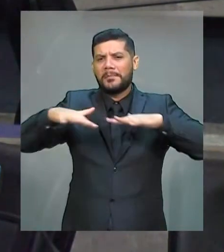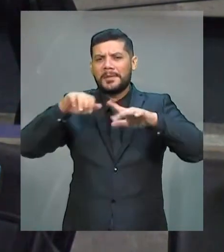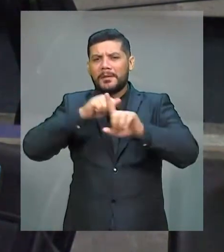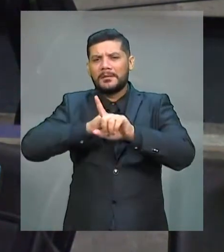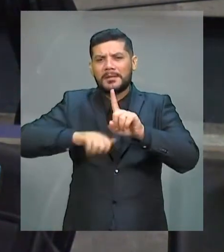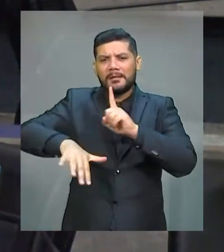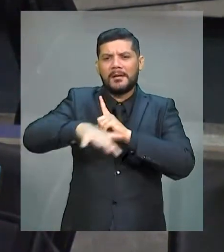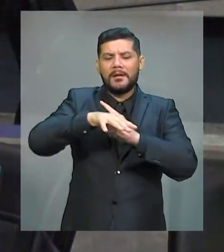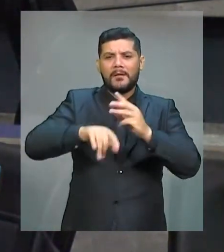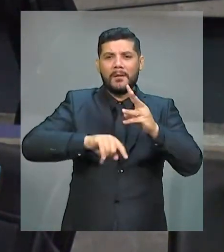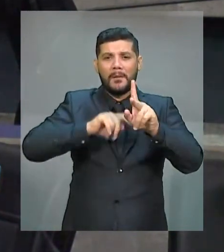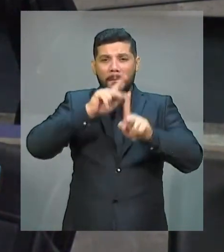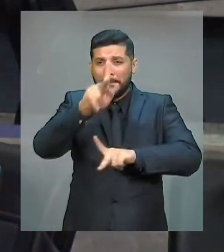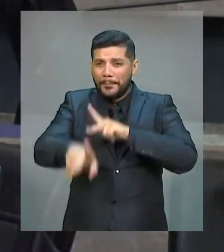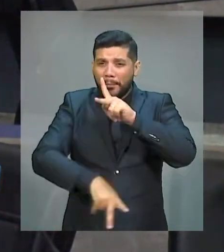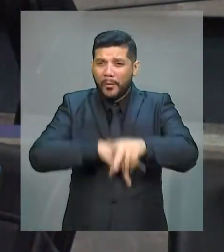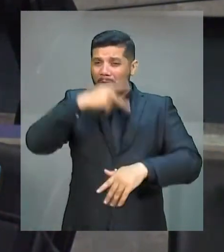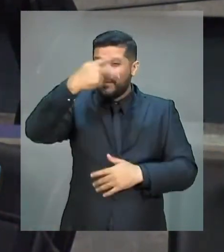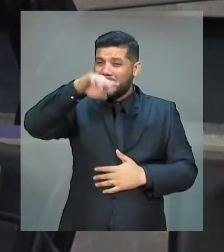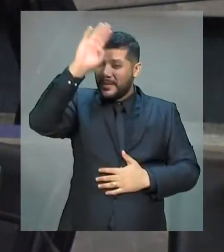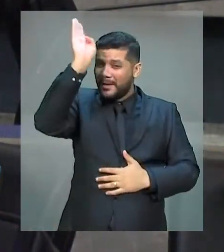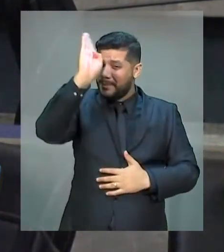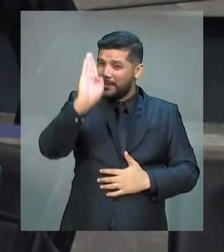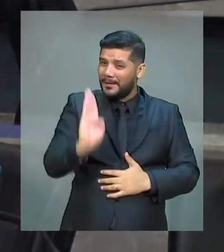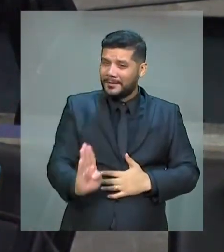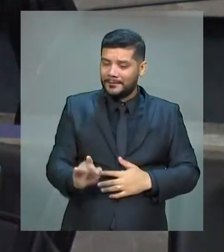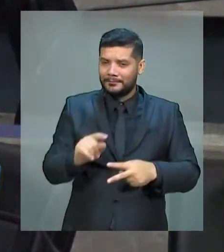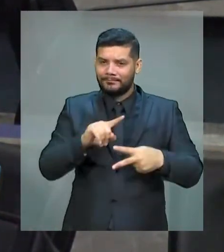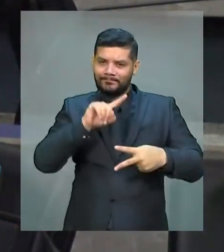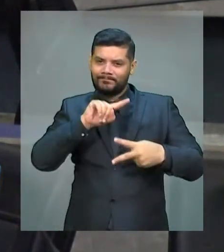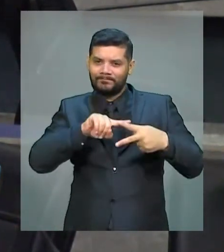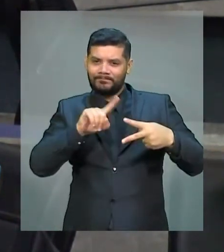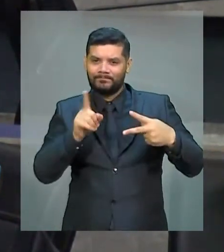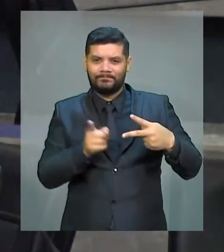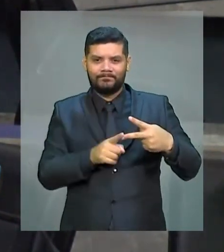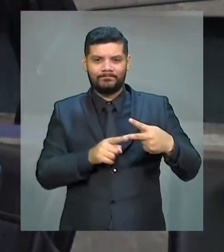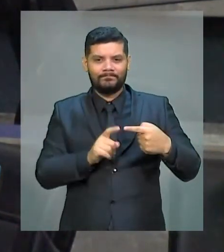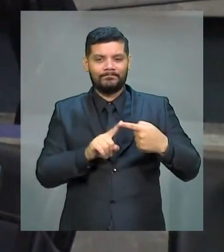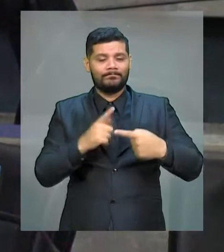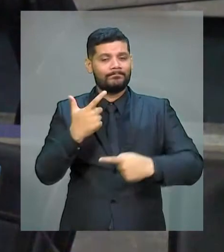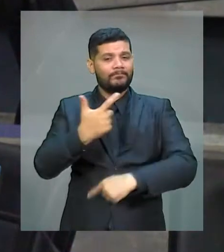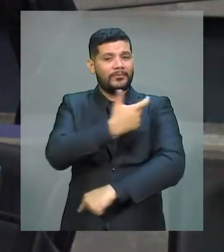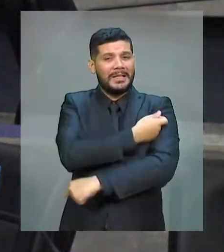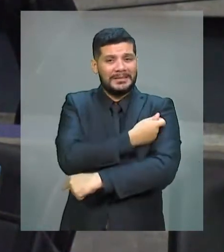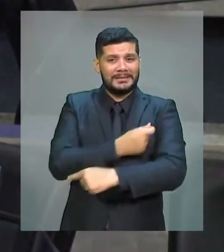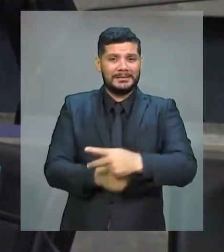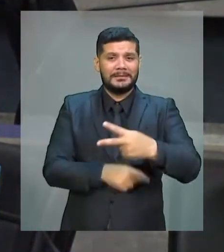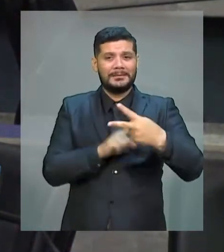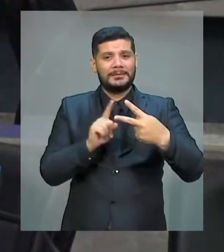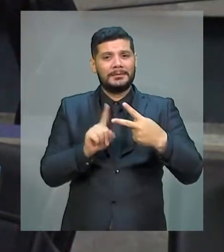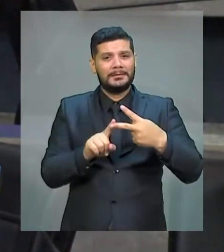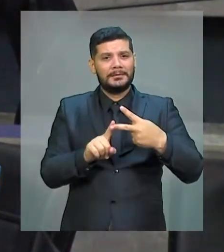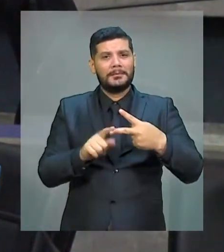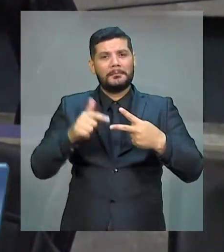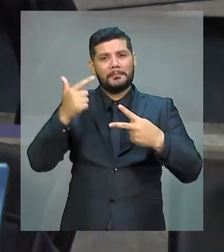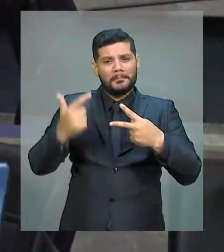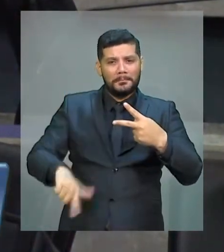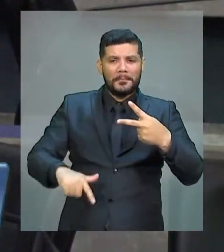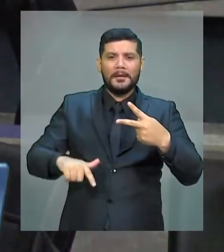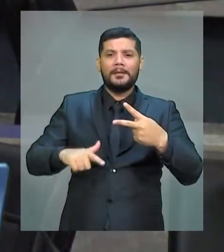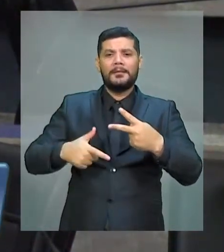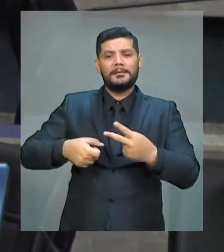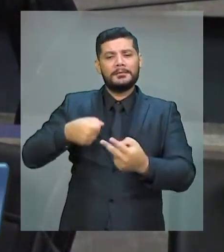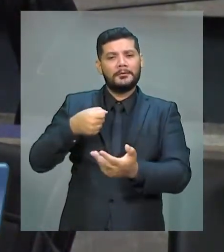do povo brasileiro, são duas tarefas: vacina e a prorrogação do auxílio emergencial